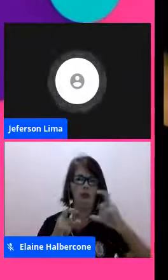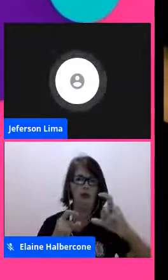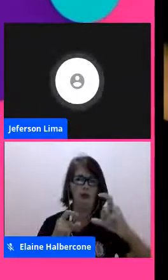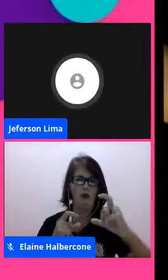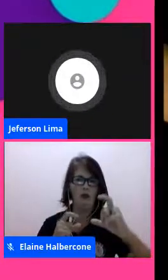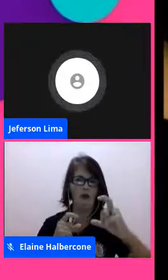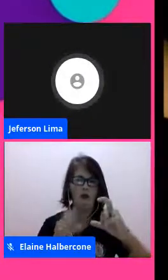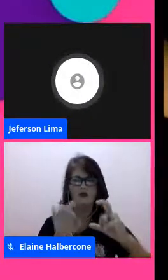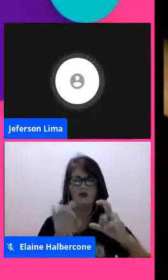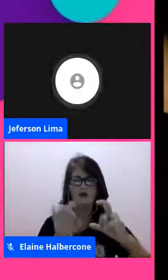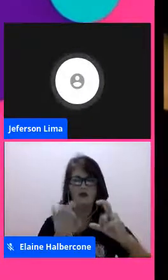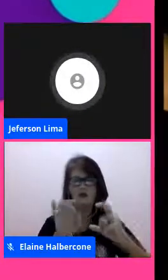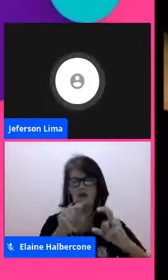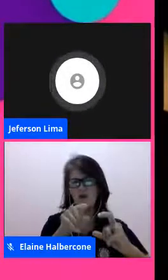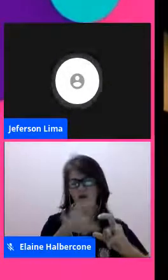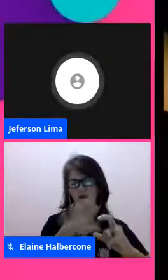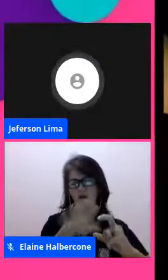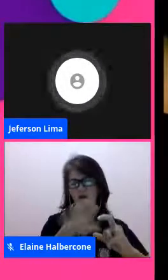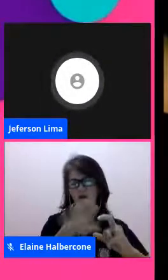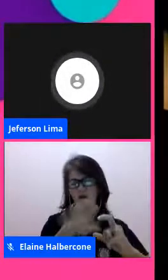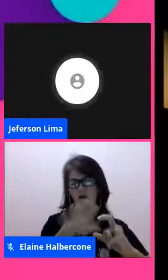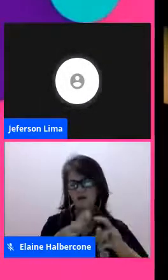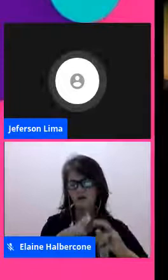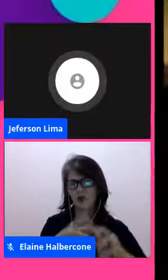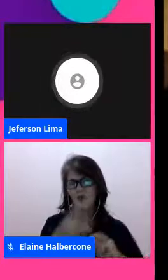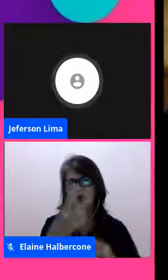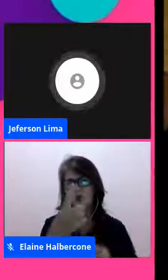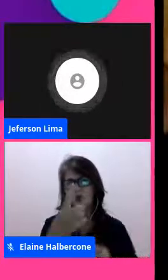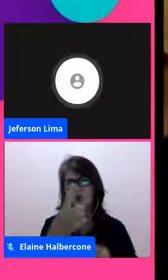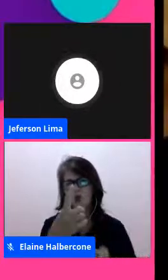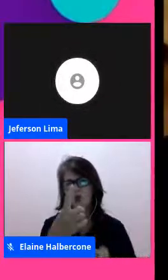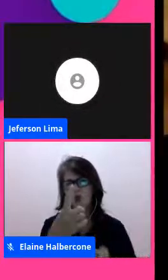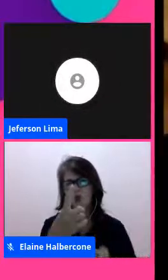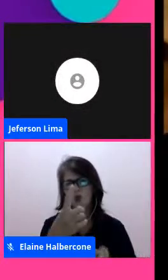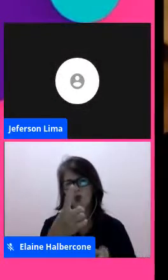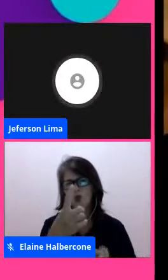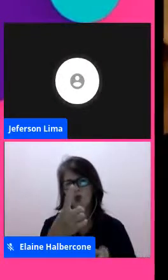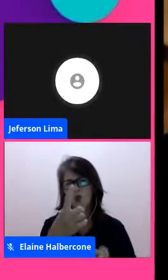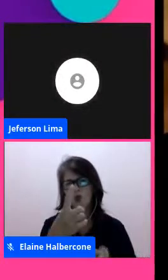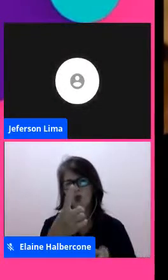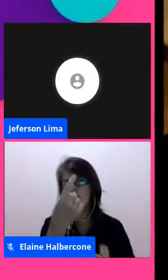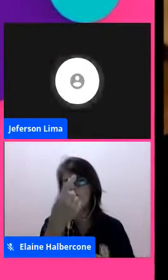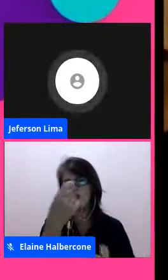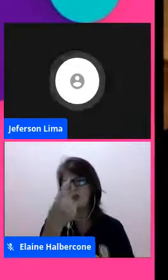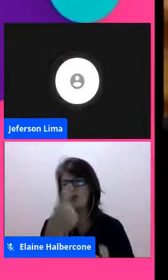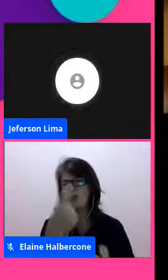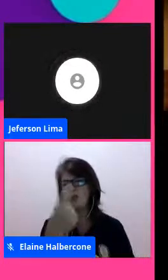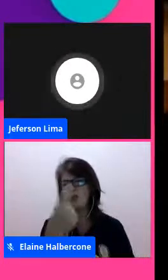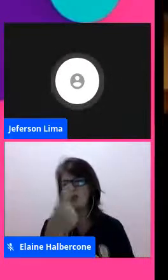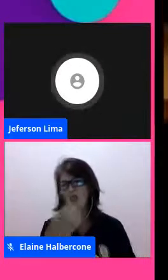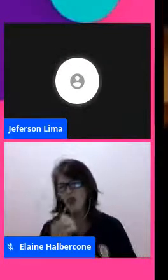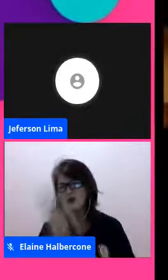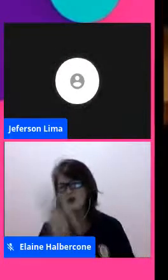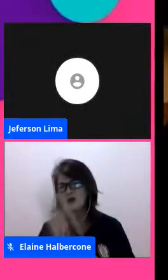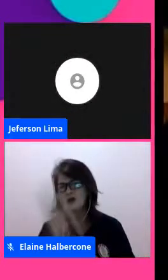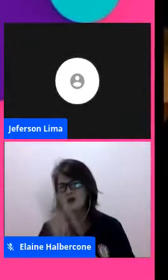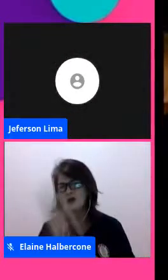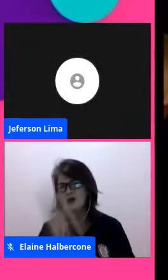só, vamos dizer assim, um décimo do clock médio desse cara aqui. Enquanto esse cara aqui tem